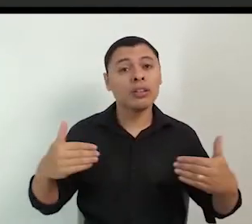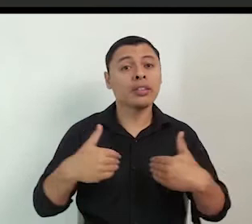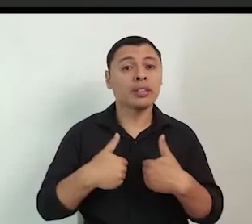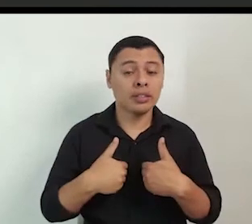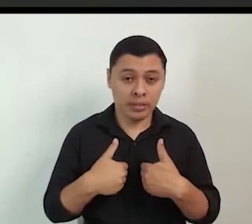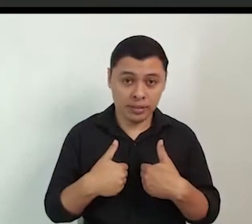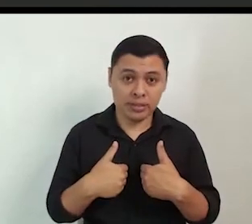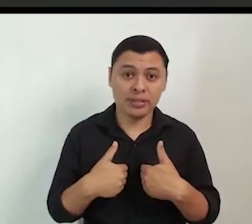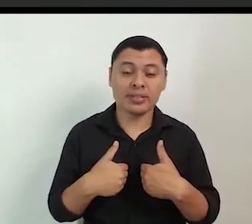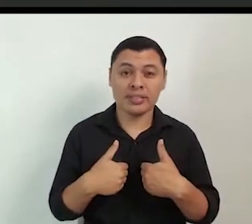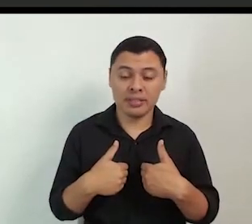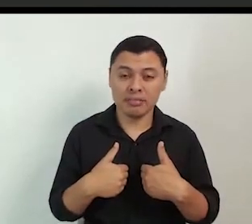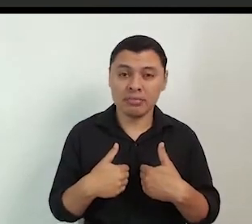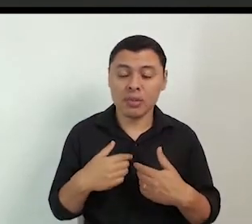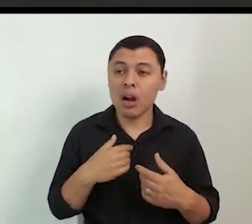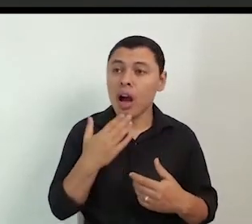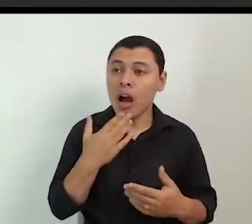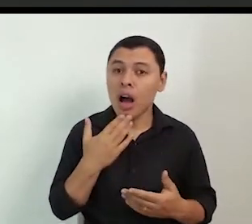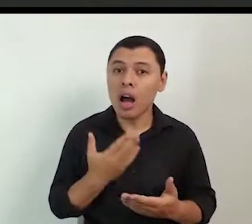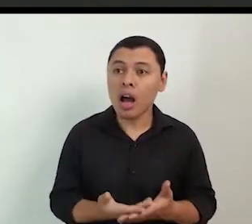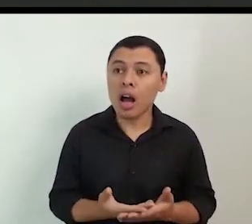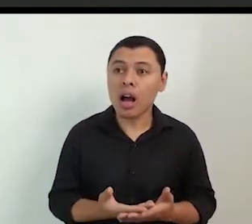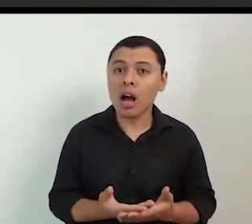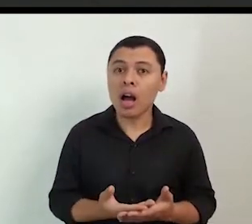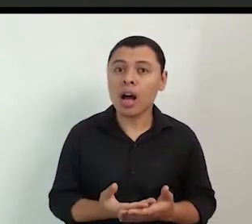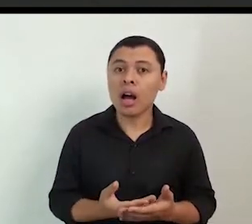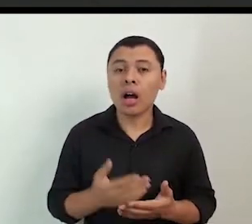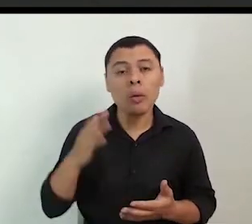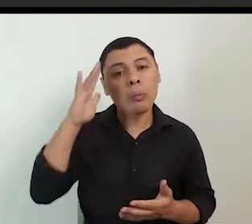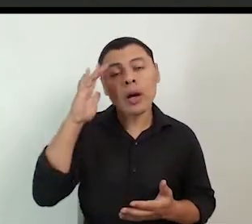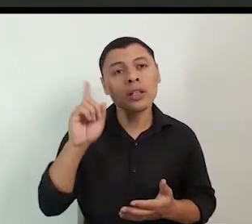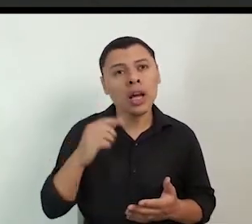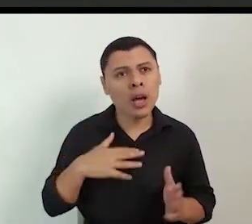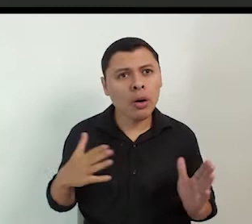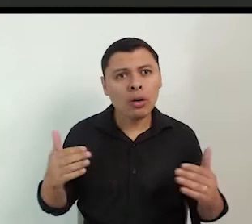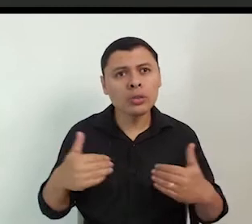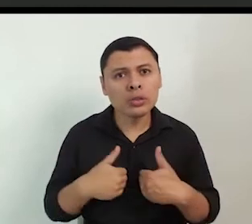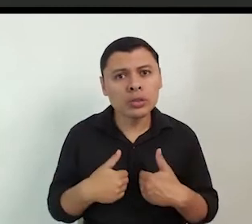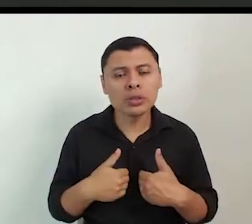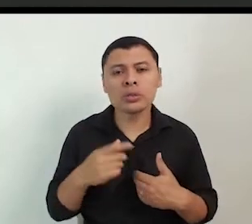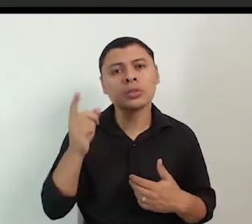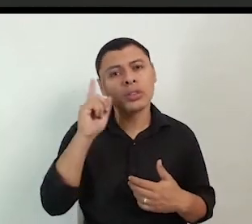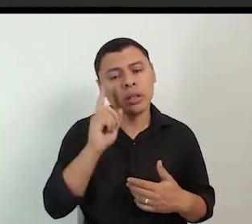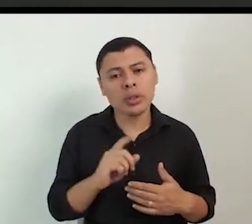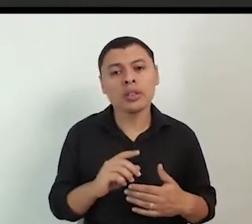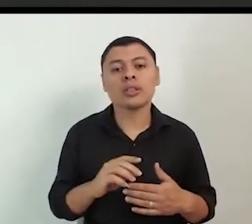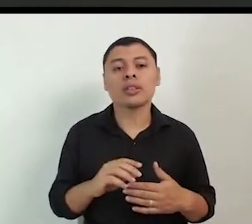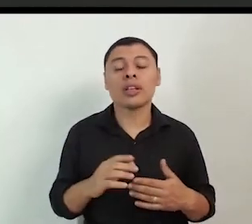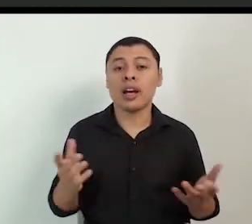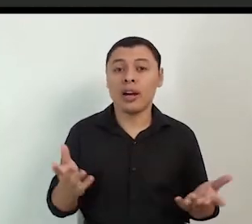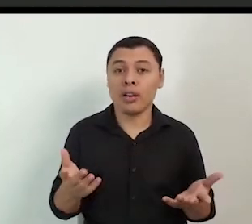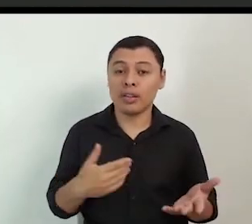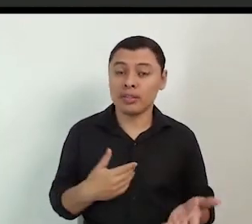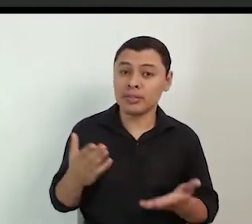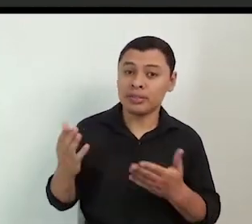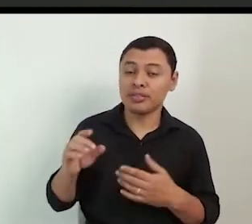Então, assim, isso foi para mim uma surpresa, porque eu não sabia que eu seria autista. E aí, agora, eu passo aqui para o